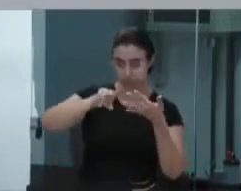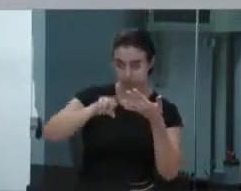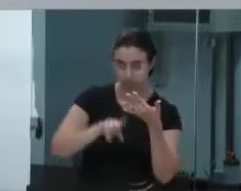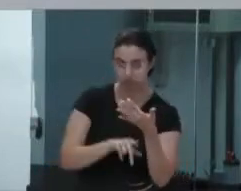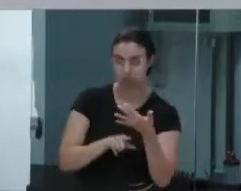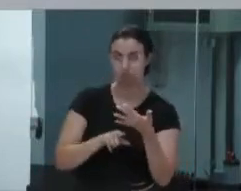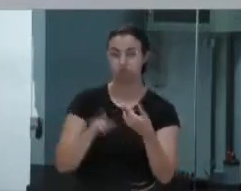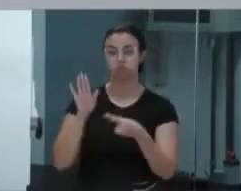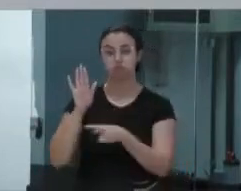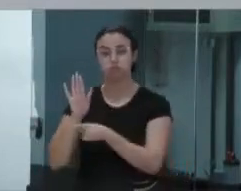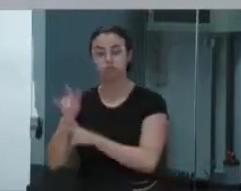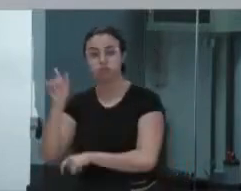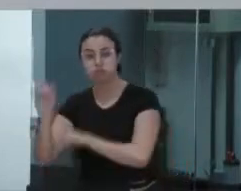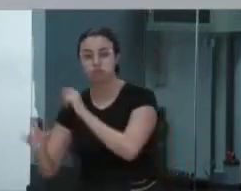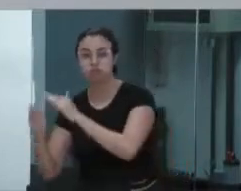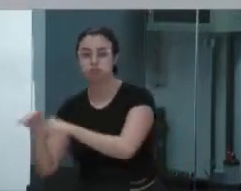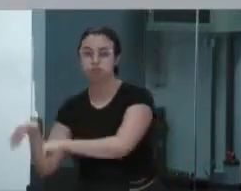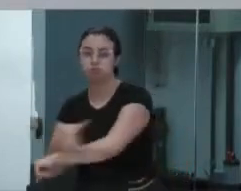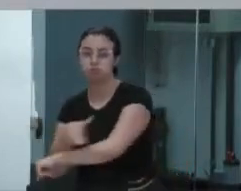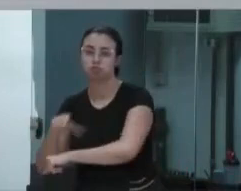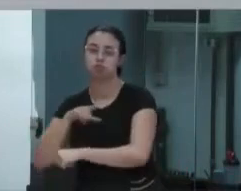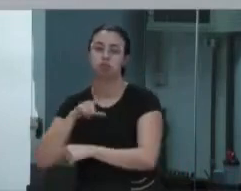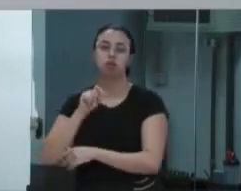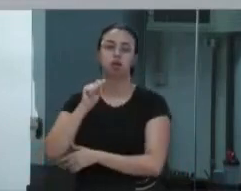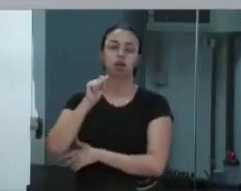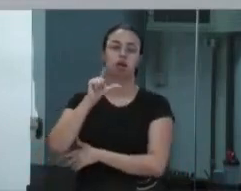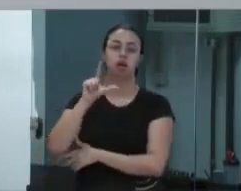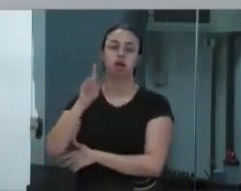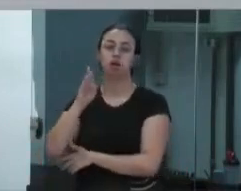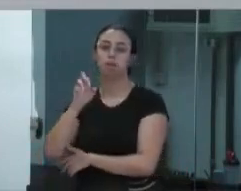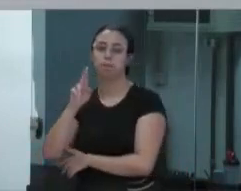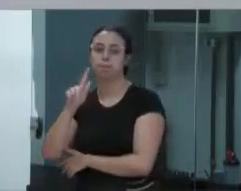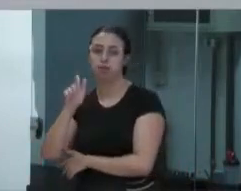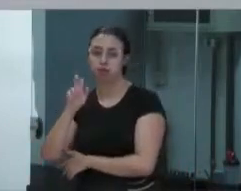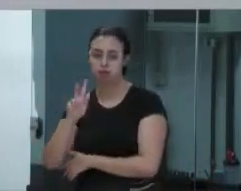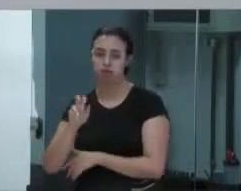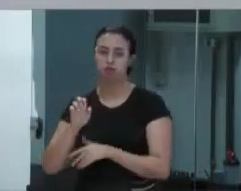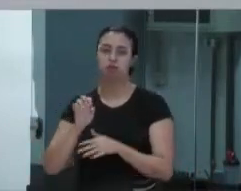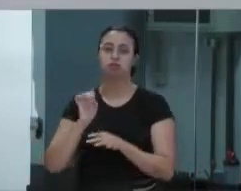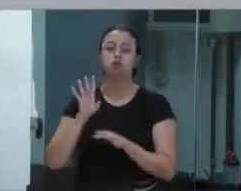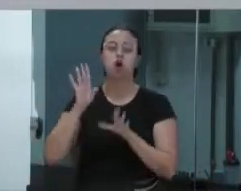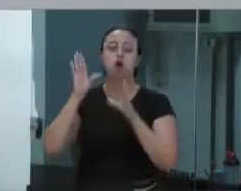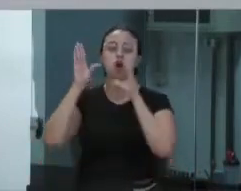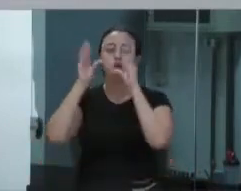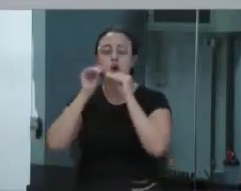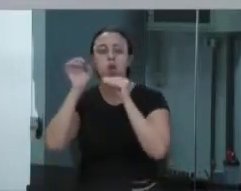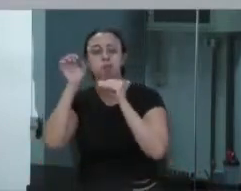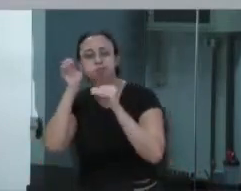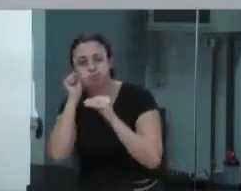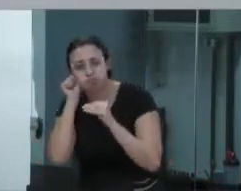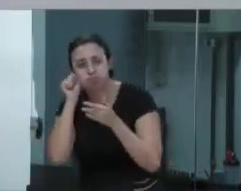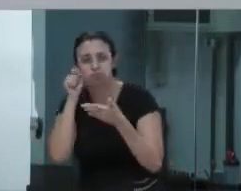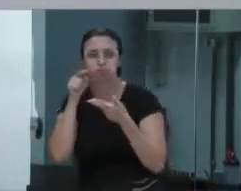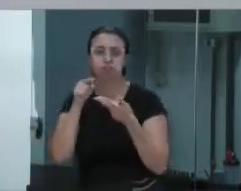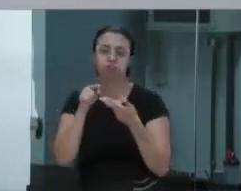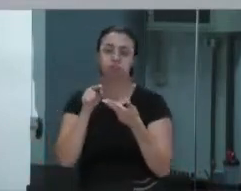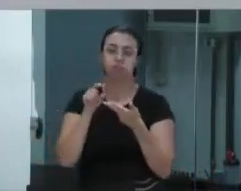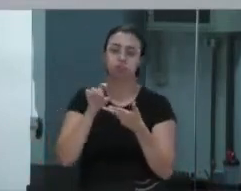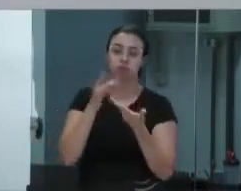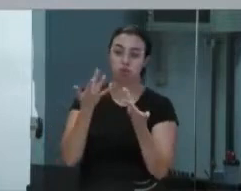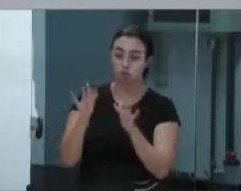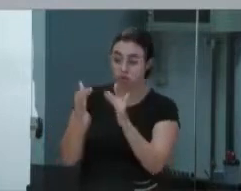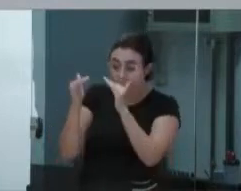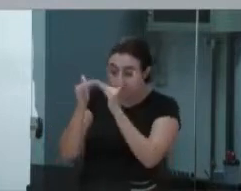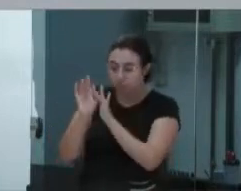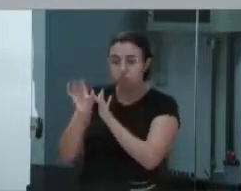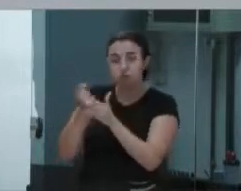à população de rua. Né, nós temos o albergue, que é para aquele acolhimento somente à noite, aquele sujeito que não quer o acolhimento, mas ele quer um